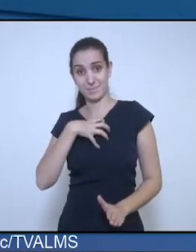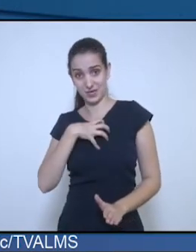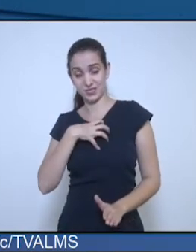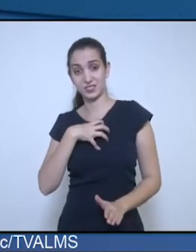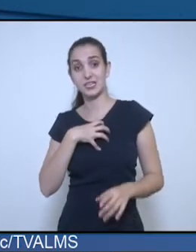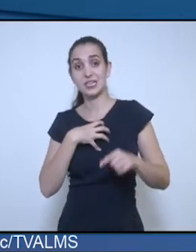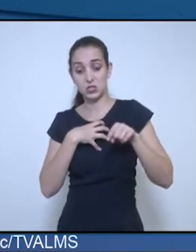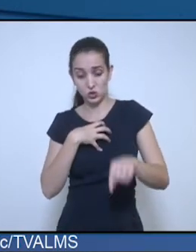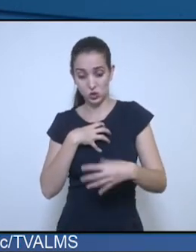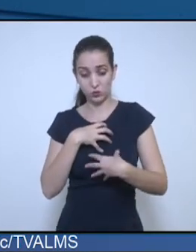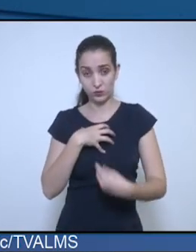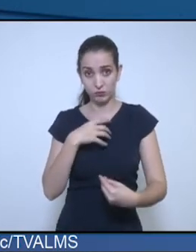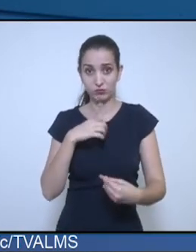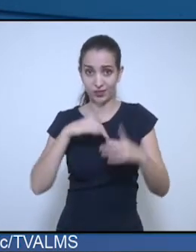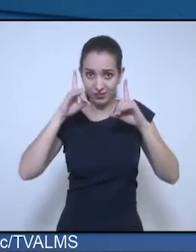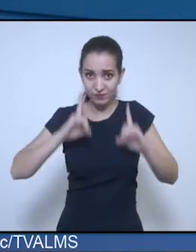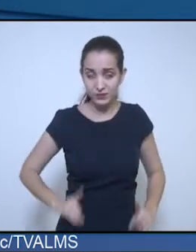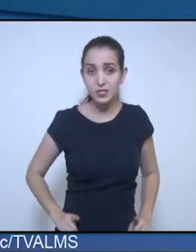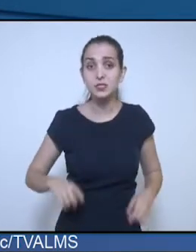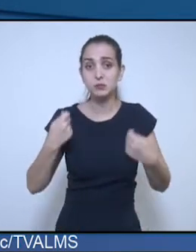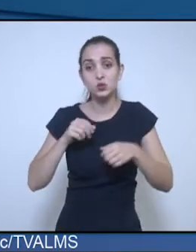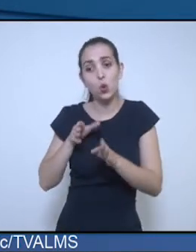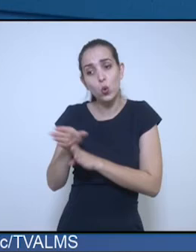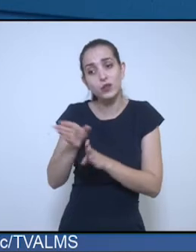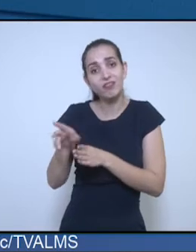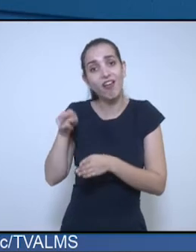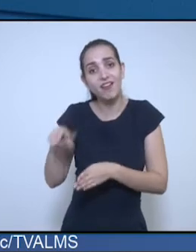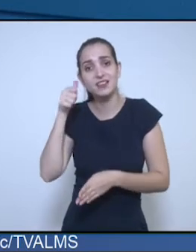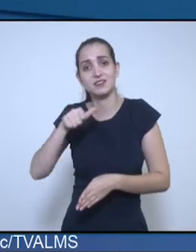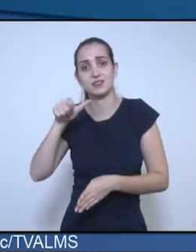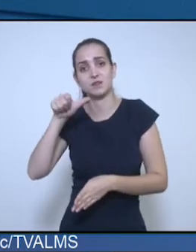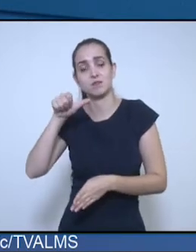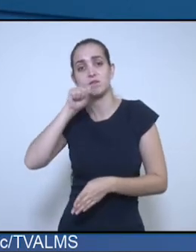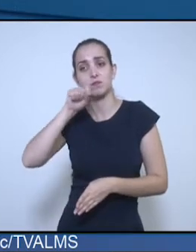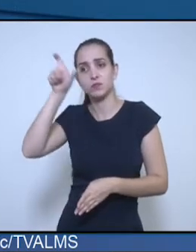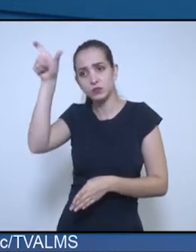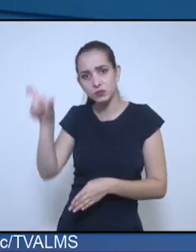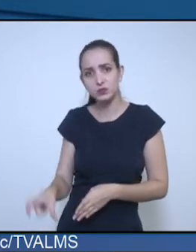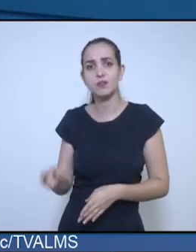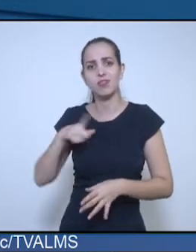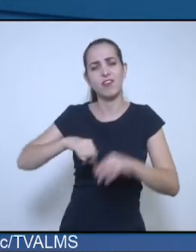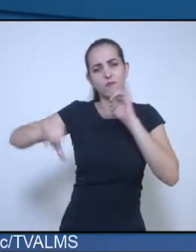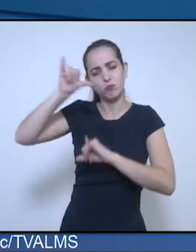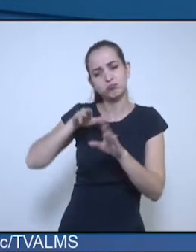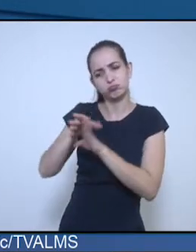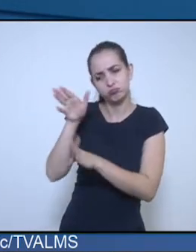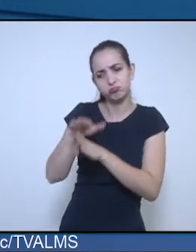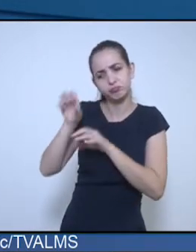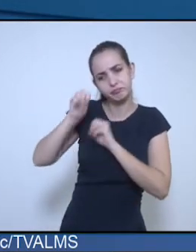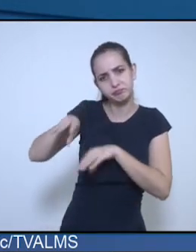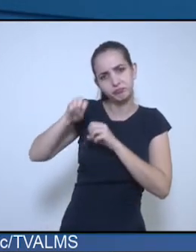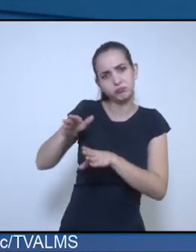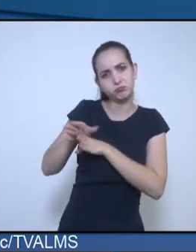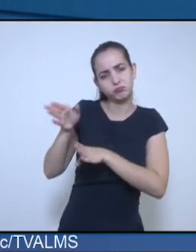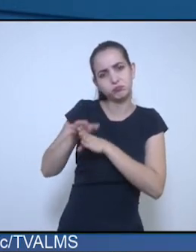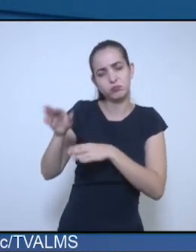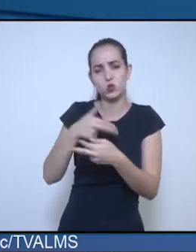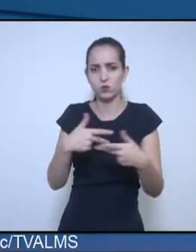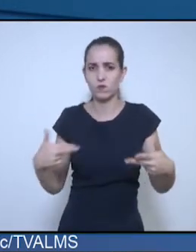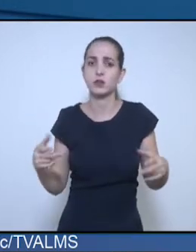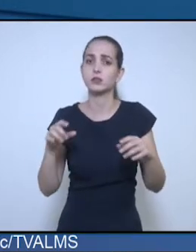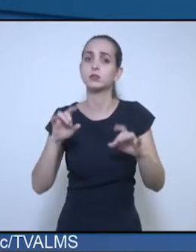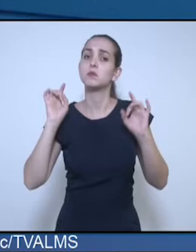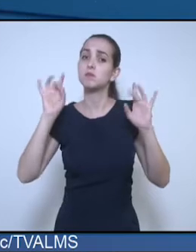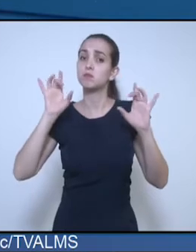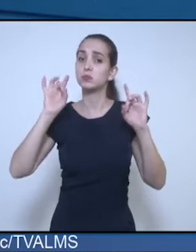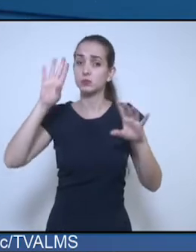técnica aos profissionais de saúde e educação, informações gerais à comunidade a respeito das principais questões envolvidas